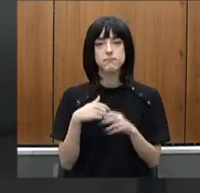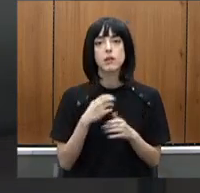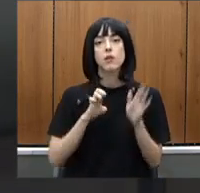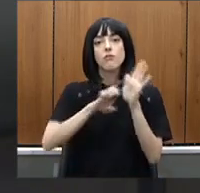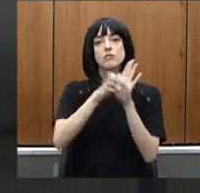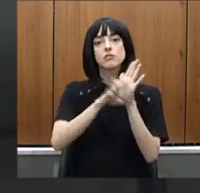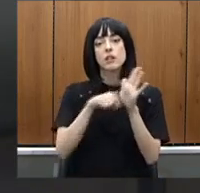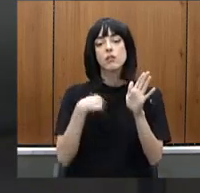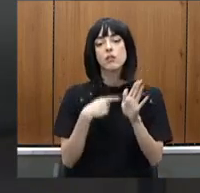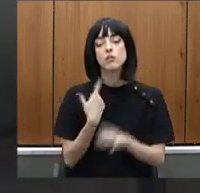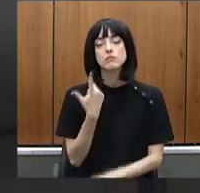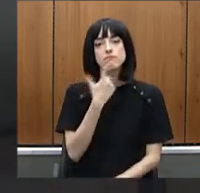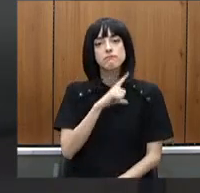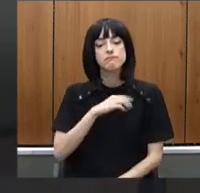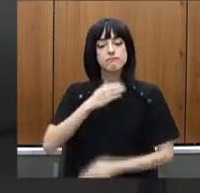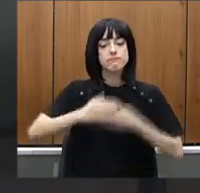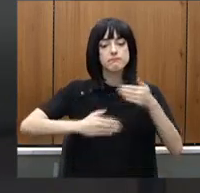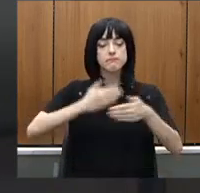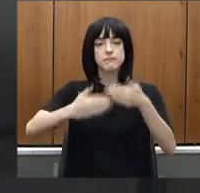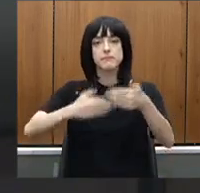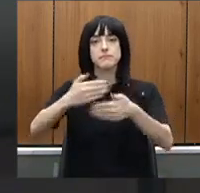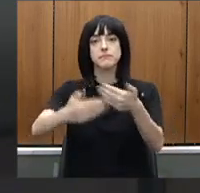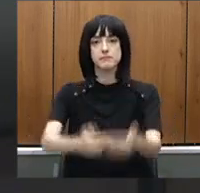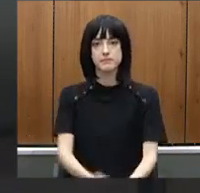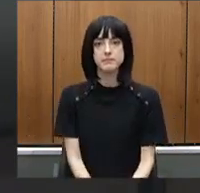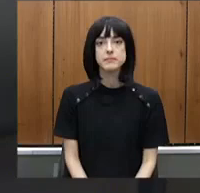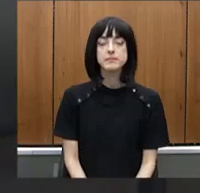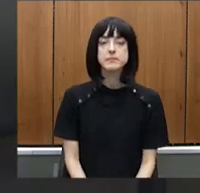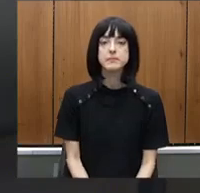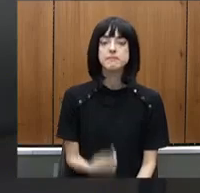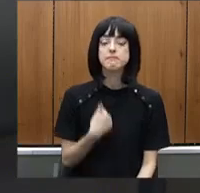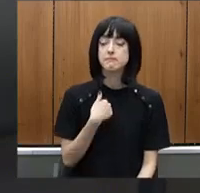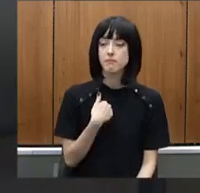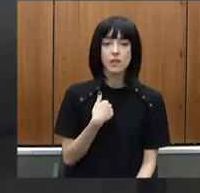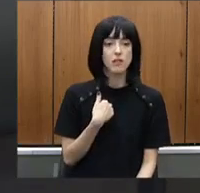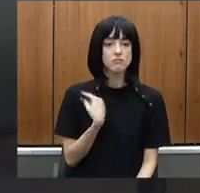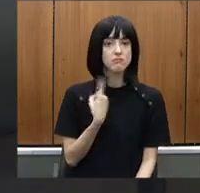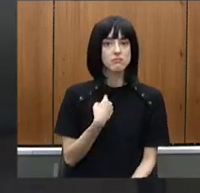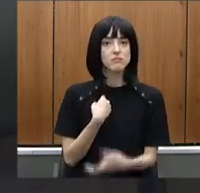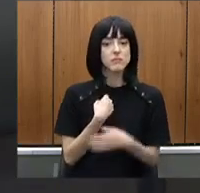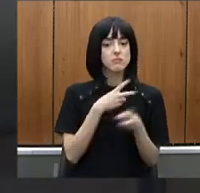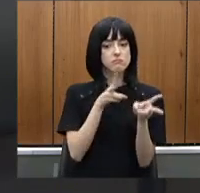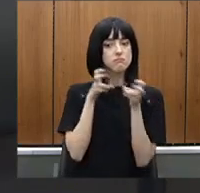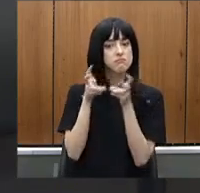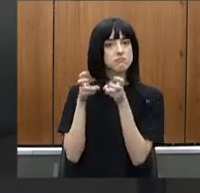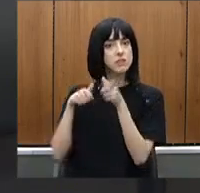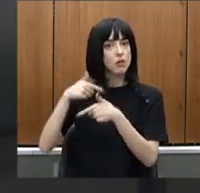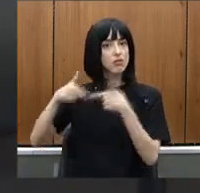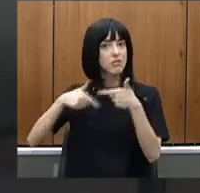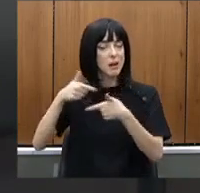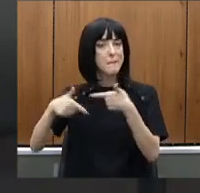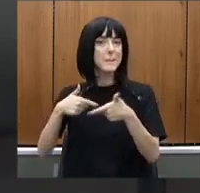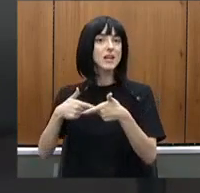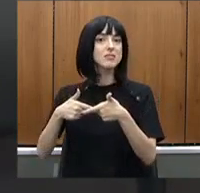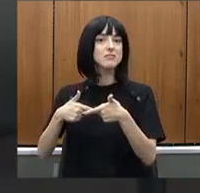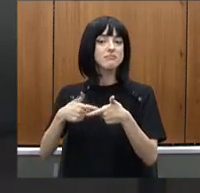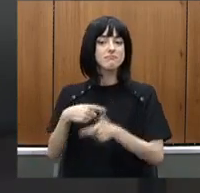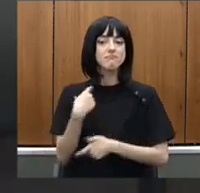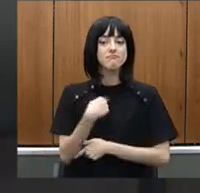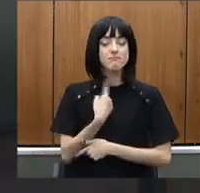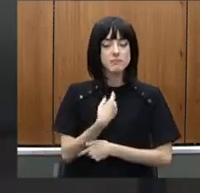para todo lado é só vemos assim um trabalho que tem norteado né